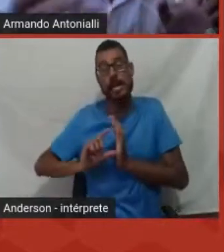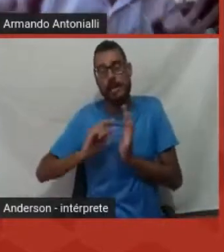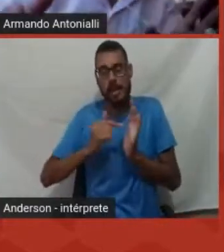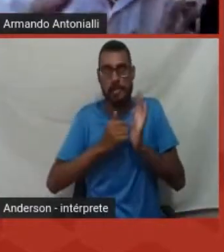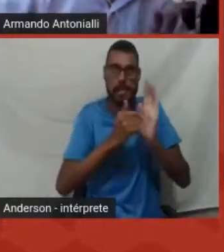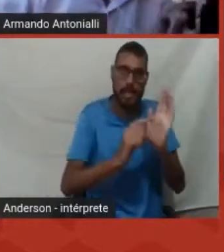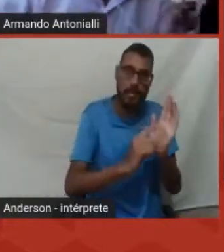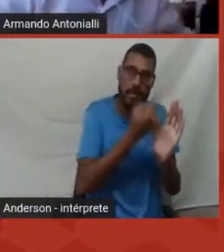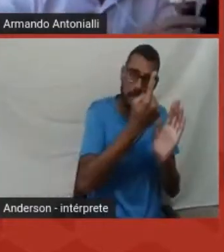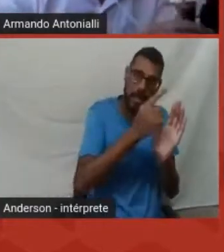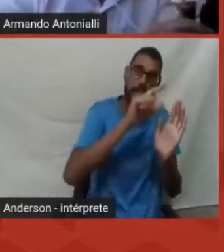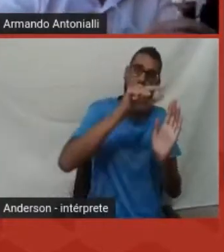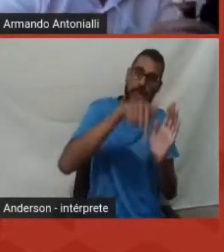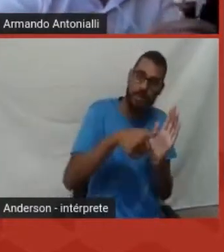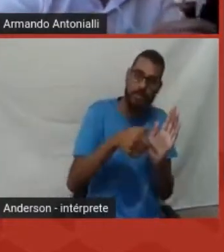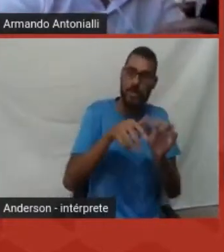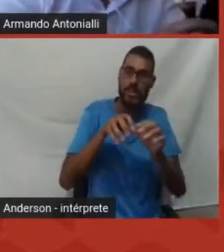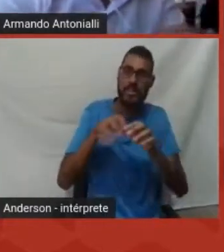estaremos divididos,